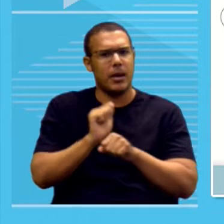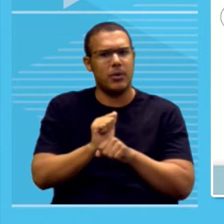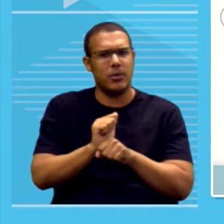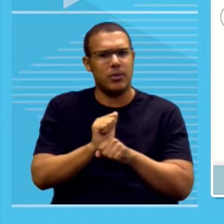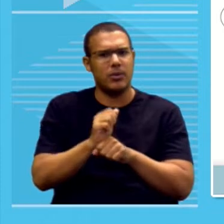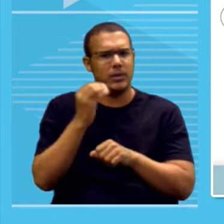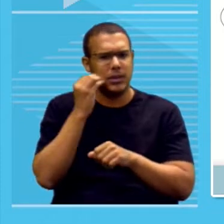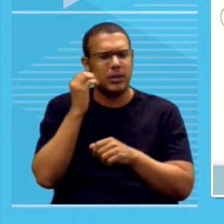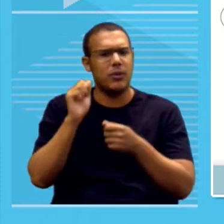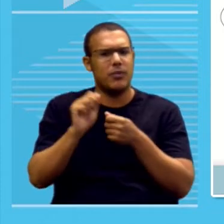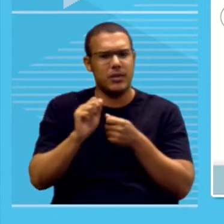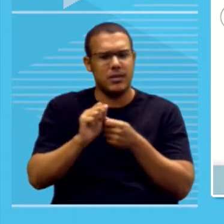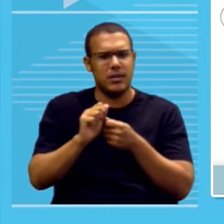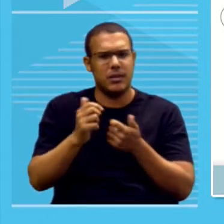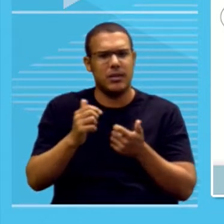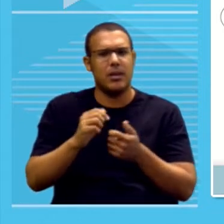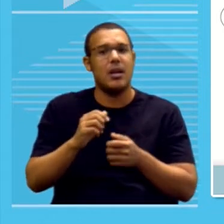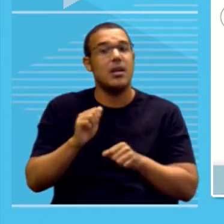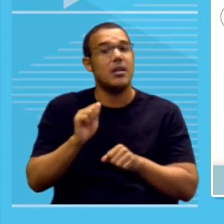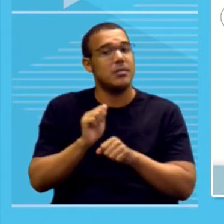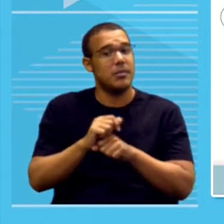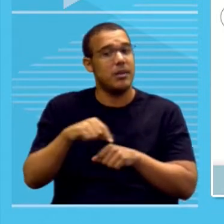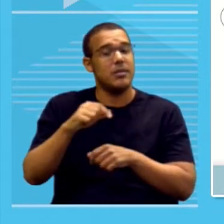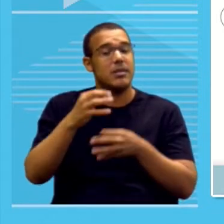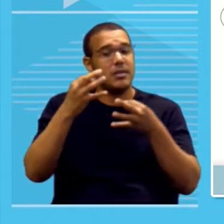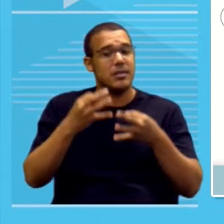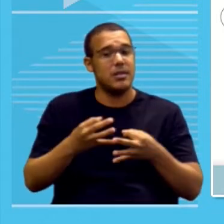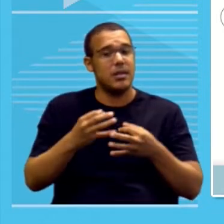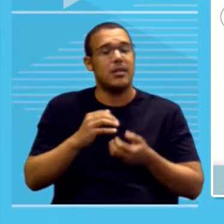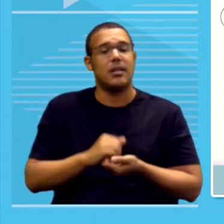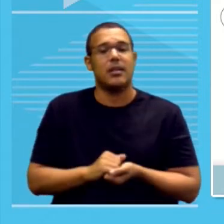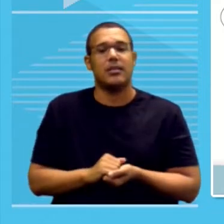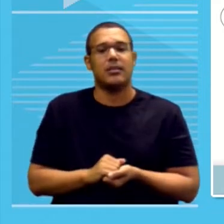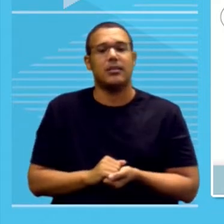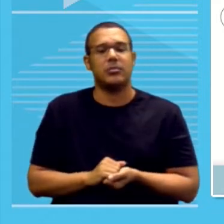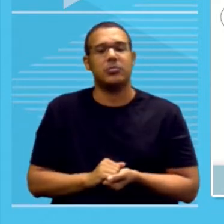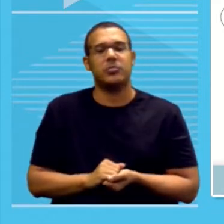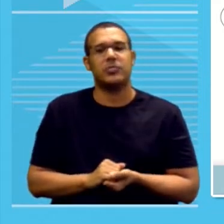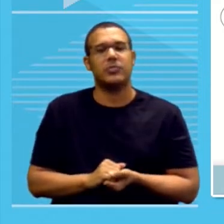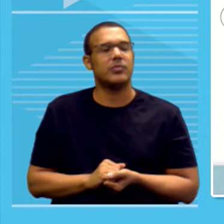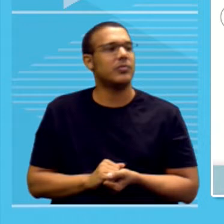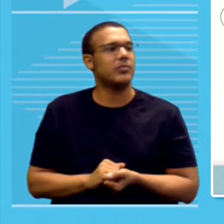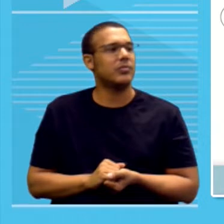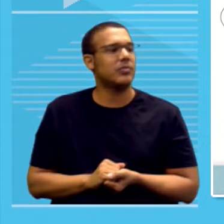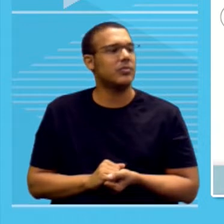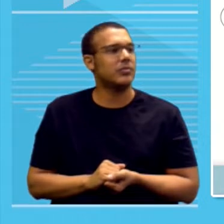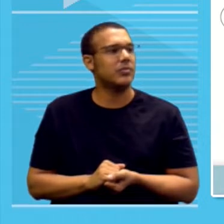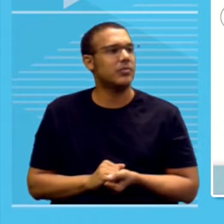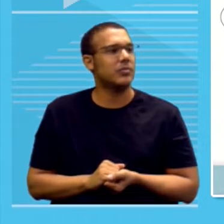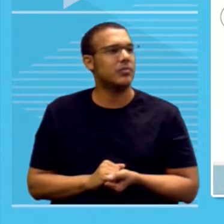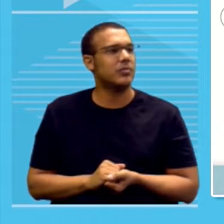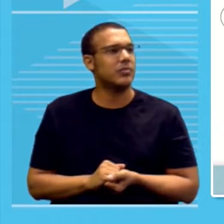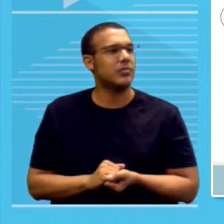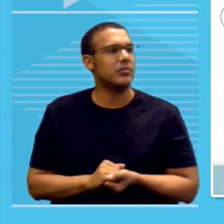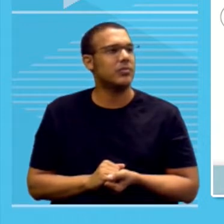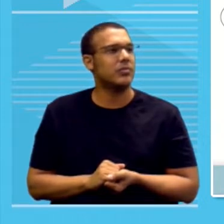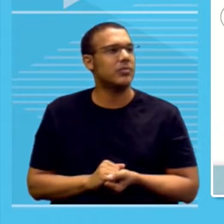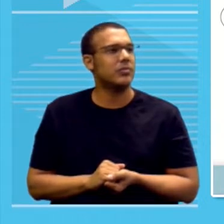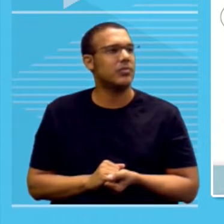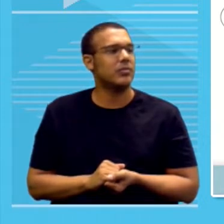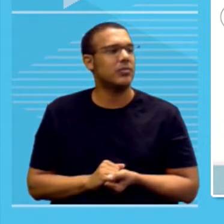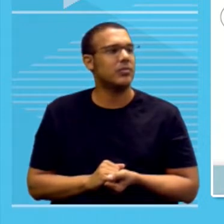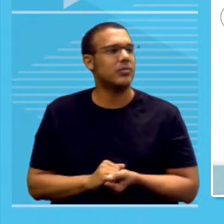antes você tinha tentado fazer sozinho eu espero que você tenha acertado aí você que tá acompanhando a nossa aula vamos para mais exemplo olha só professor